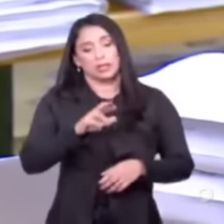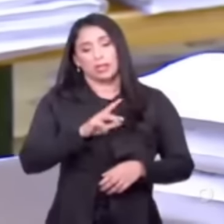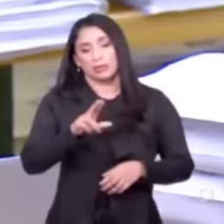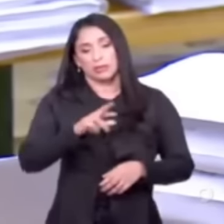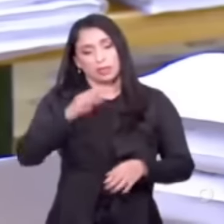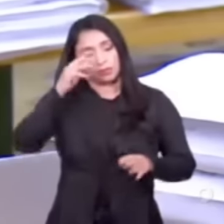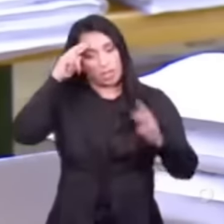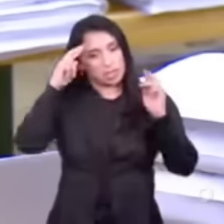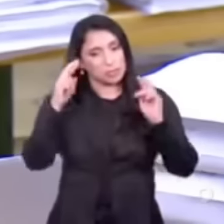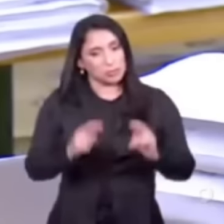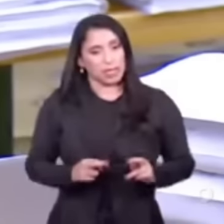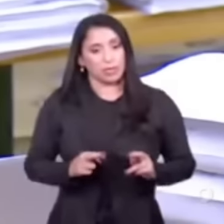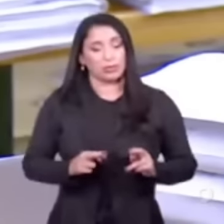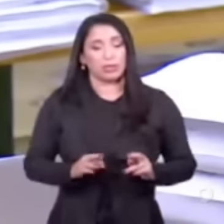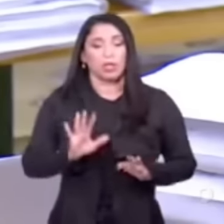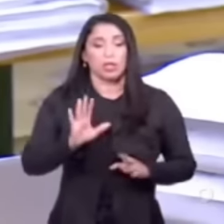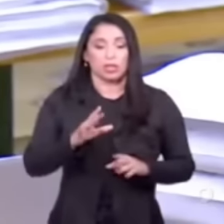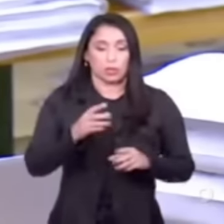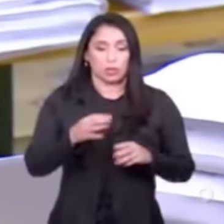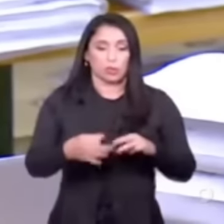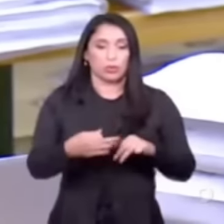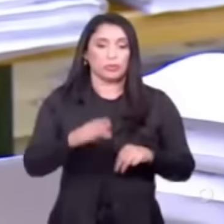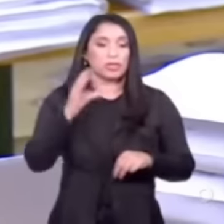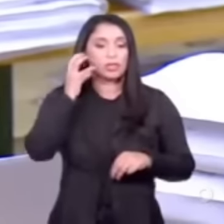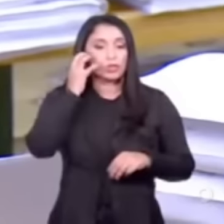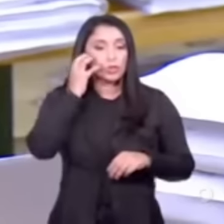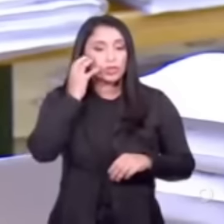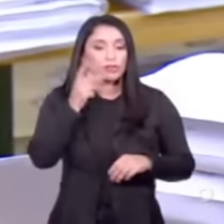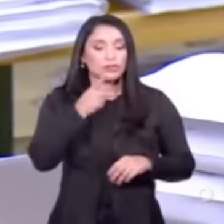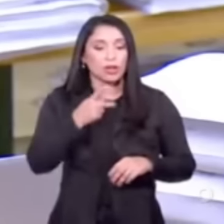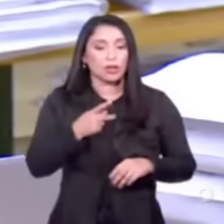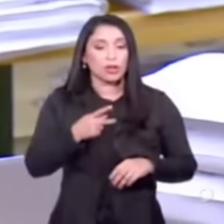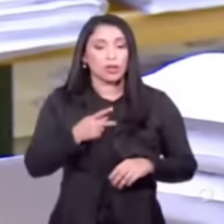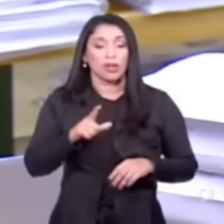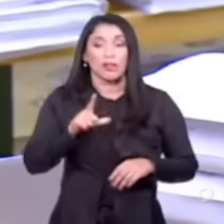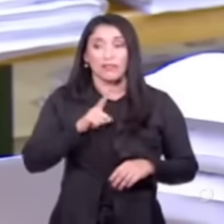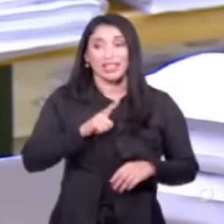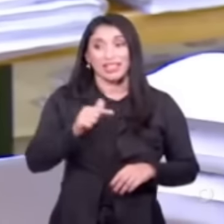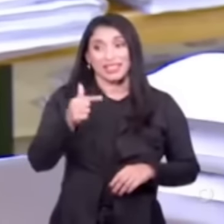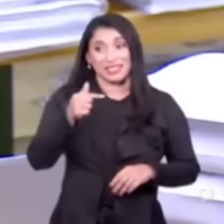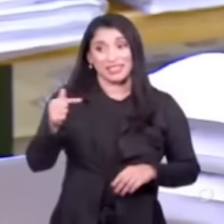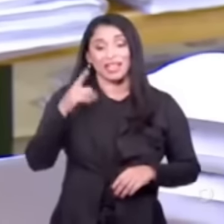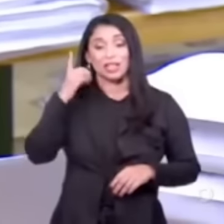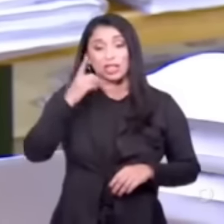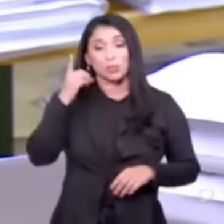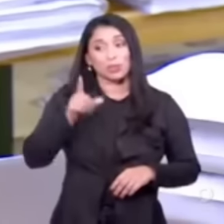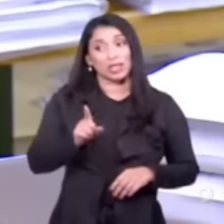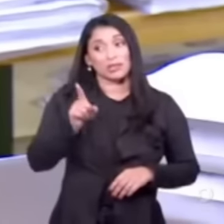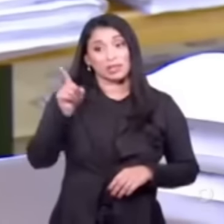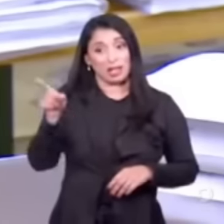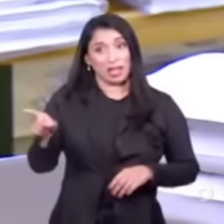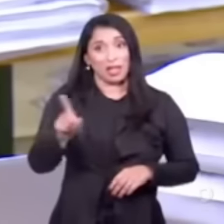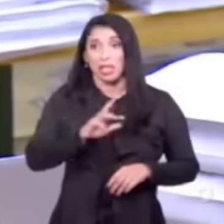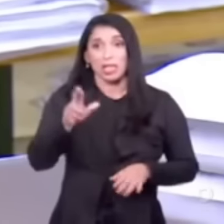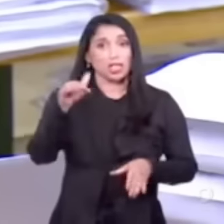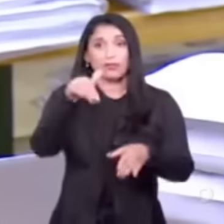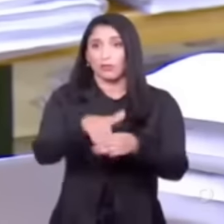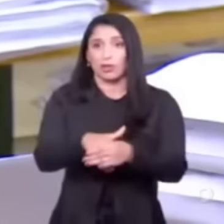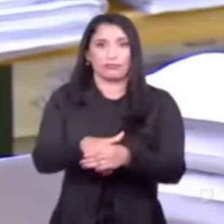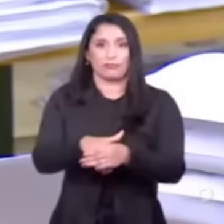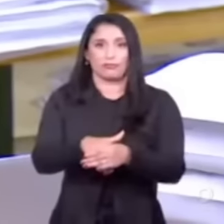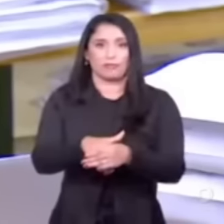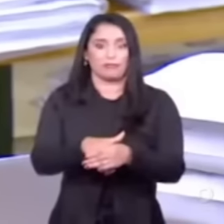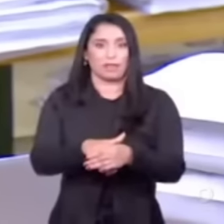representativo, e como lembrou o ministro Flávio Dino, nós vamos manter 7 deputados federais que não foram eleitos. Eles não